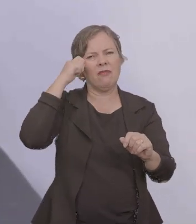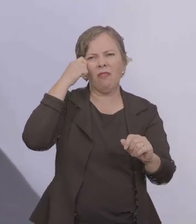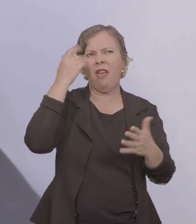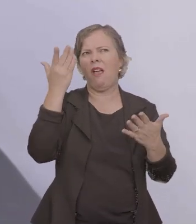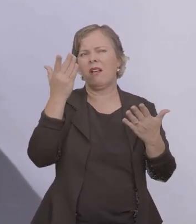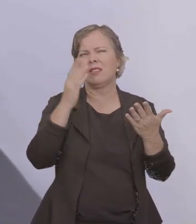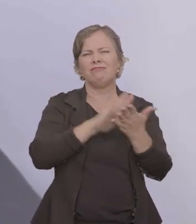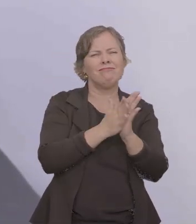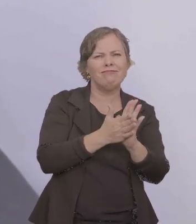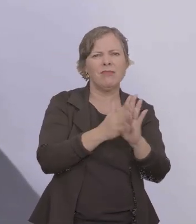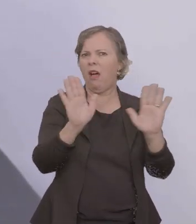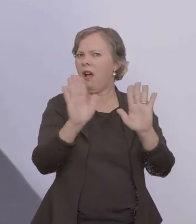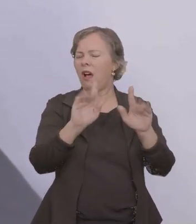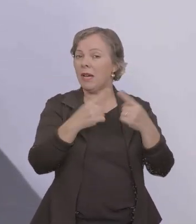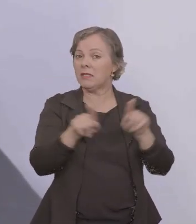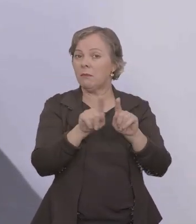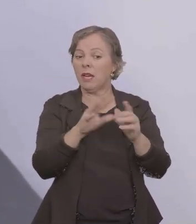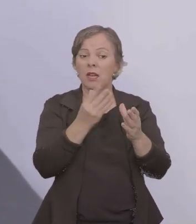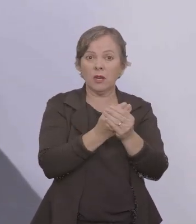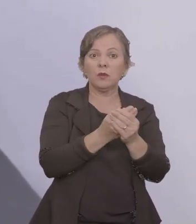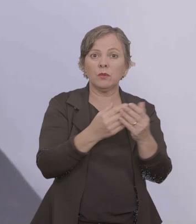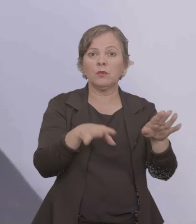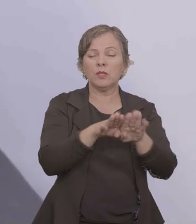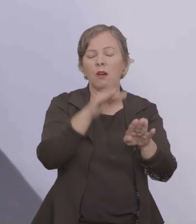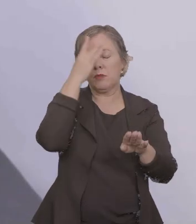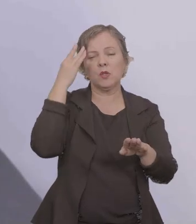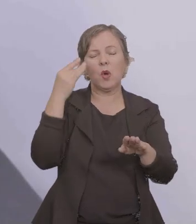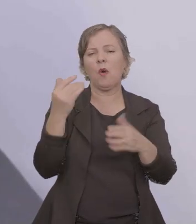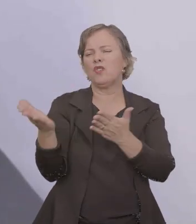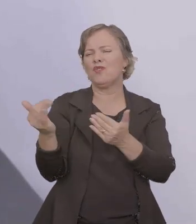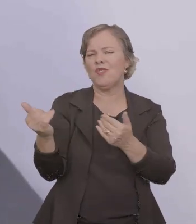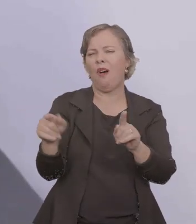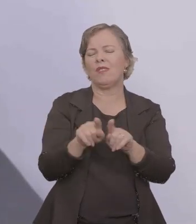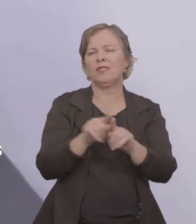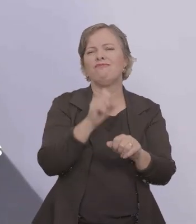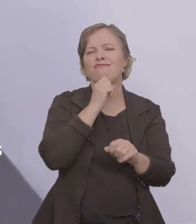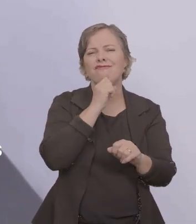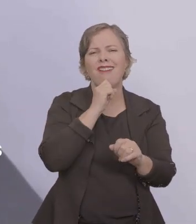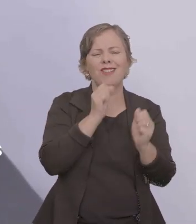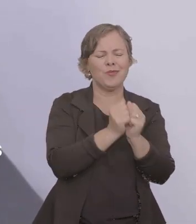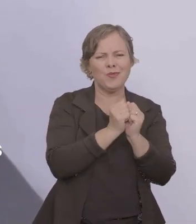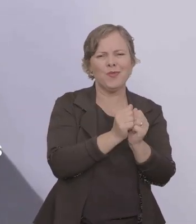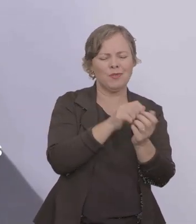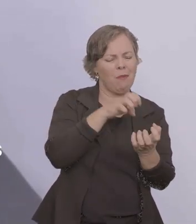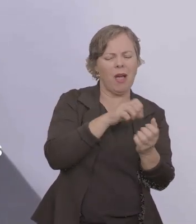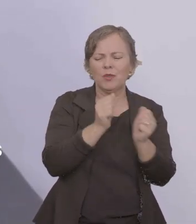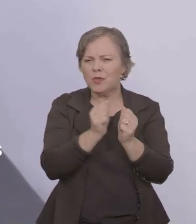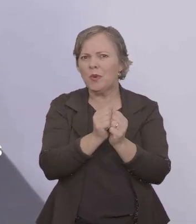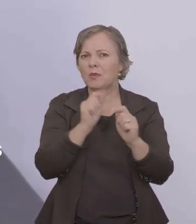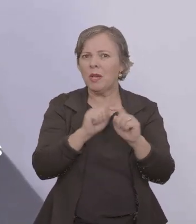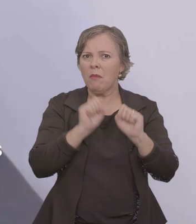questões sociais, mas também na inclusão de pessoas mais jovens, mais velhas, porque elas têm muito para contribuir para que as